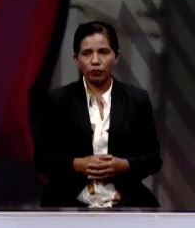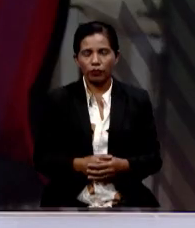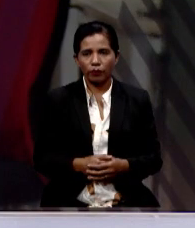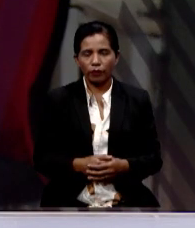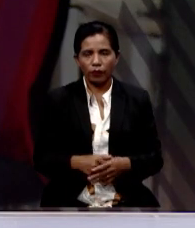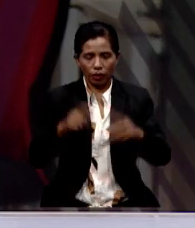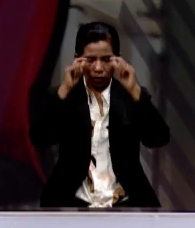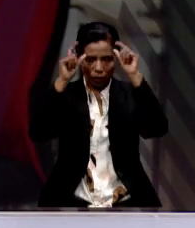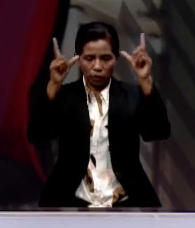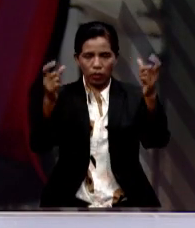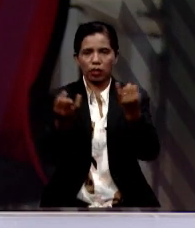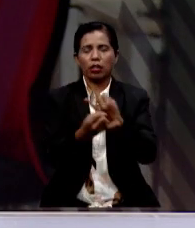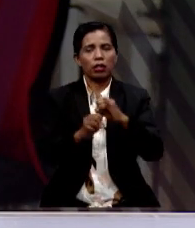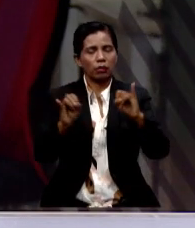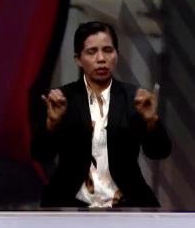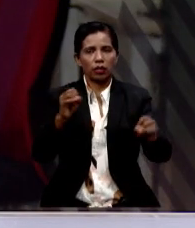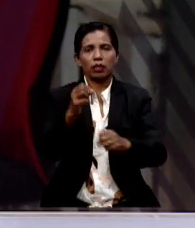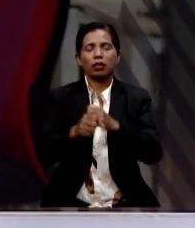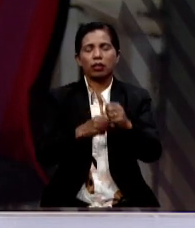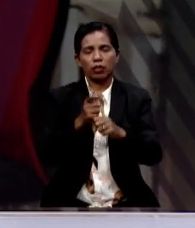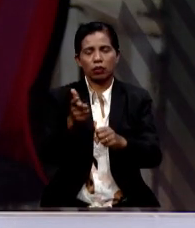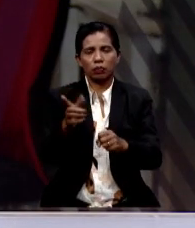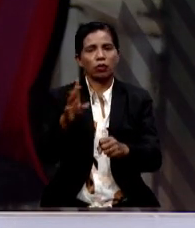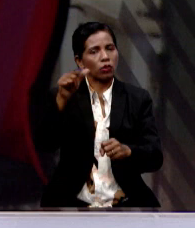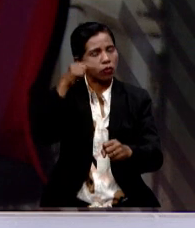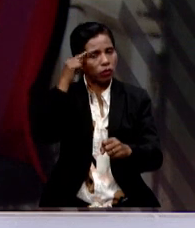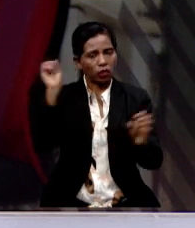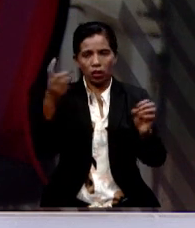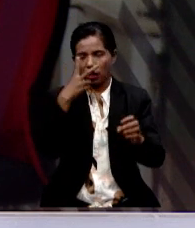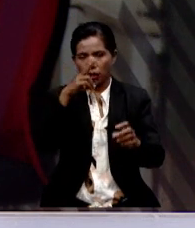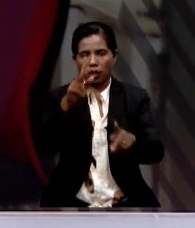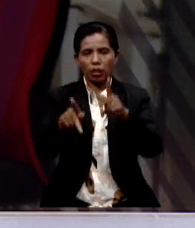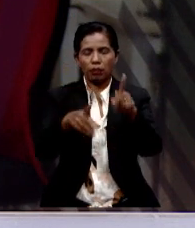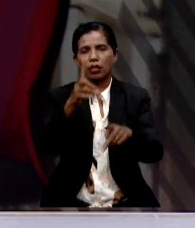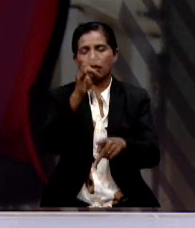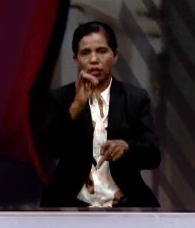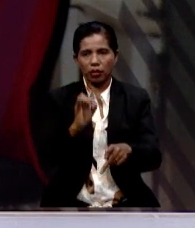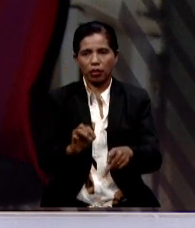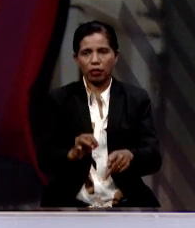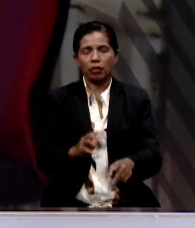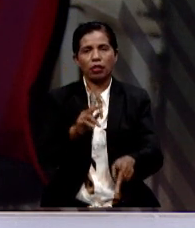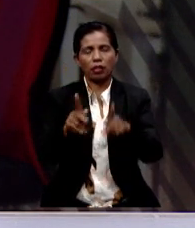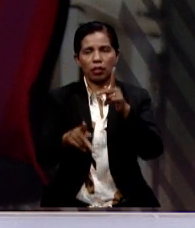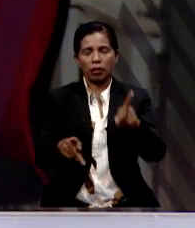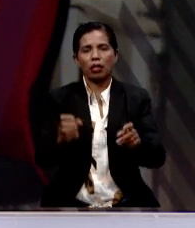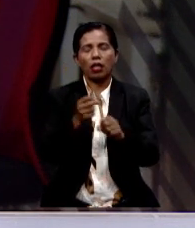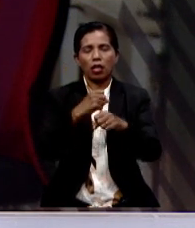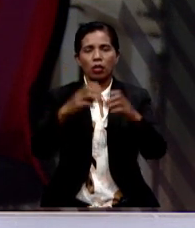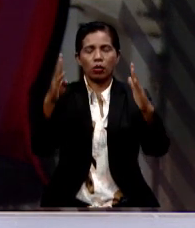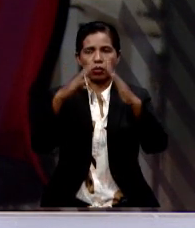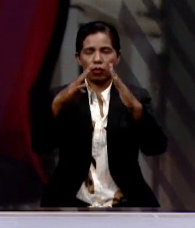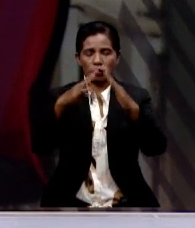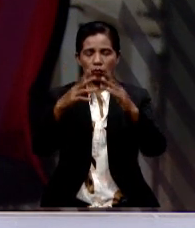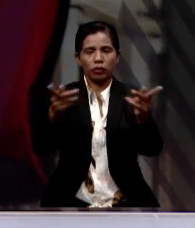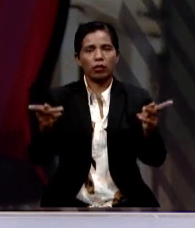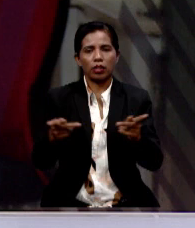Hafo in Timor Leste restauran ini independência governo la controla cidadão di capital dele. Cidadão balon construi uma ia rai